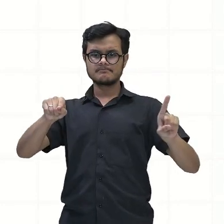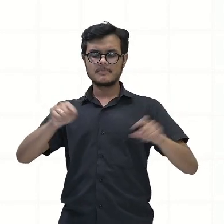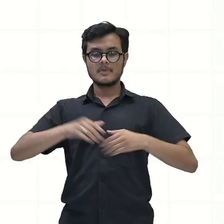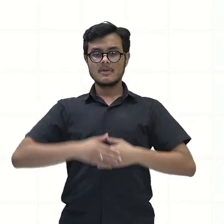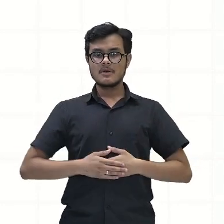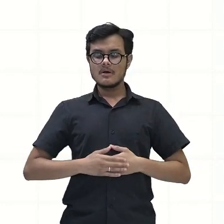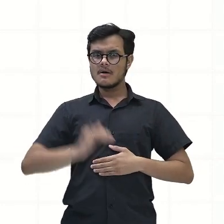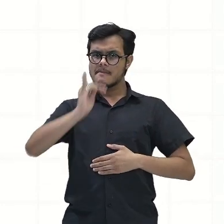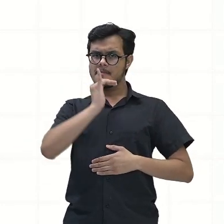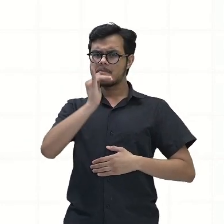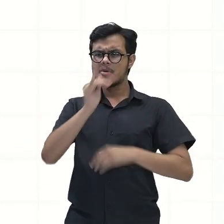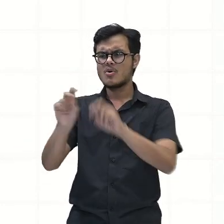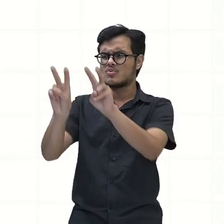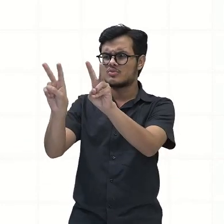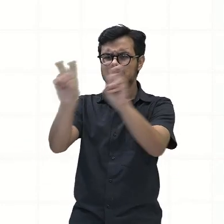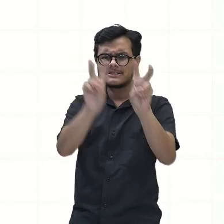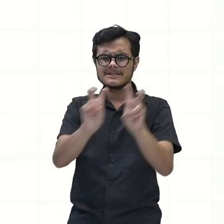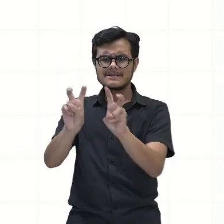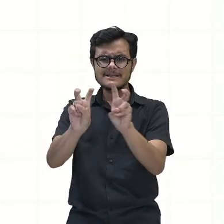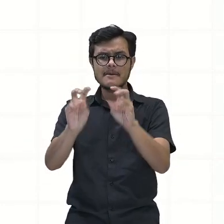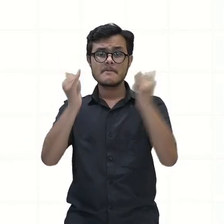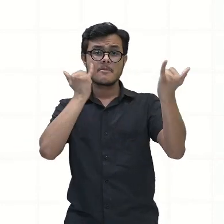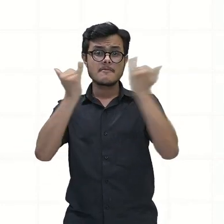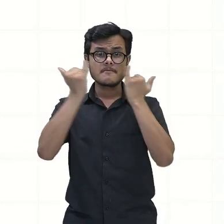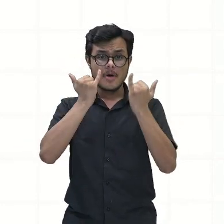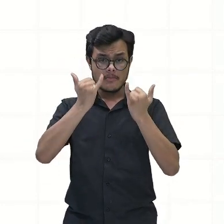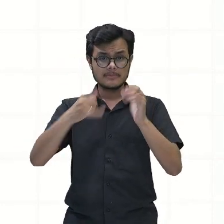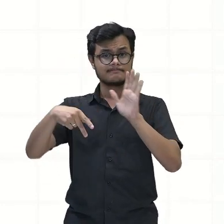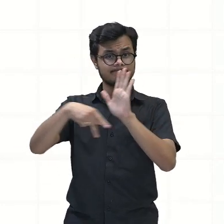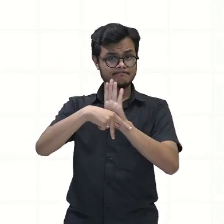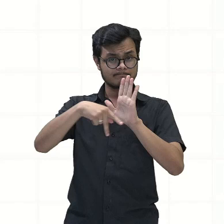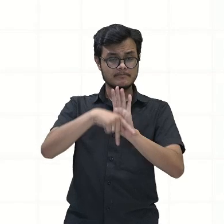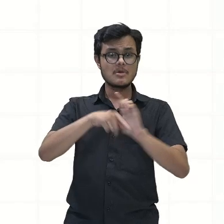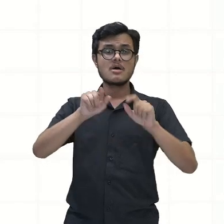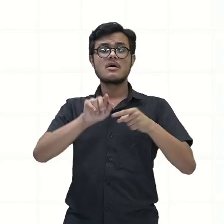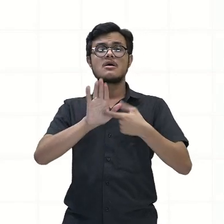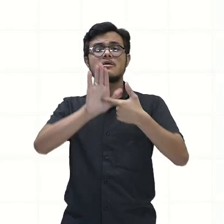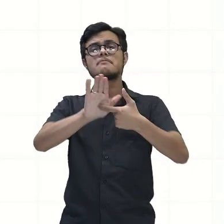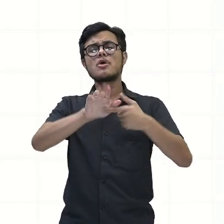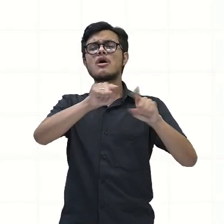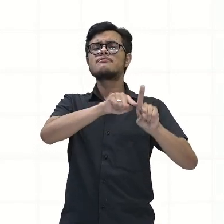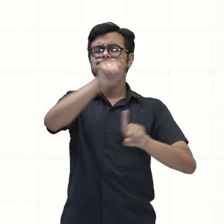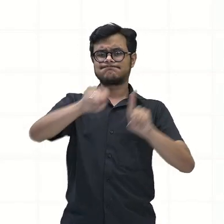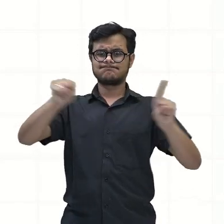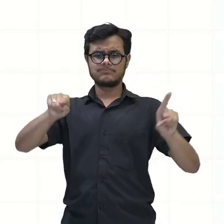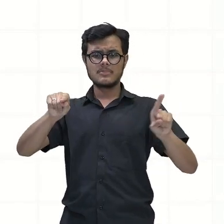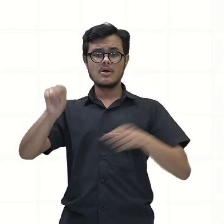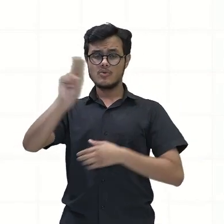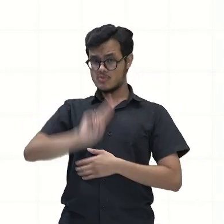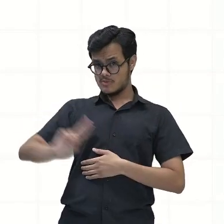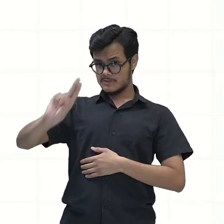ali uma determinada informação expressando, né, esse determinado fenômeno,